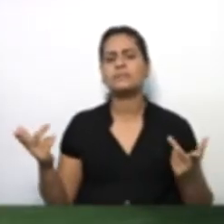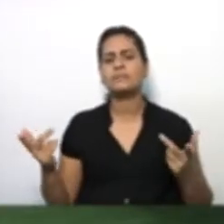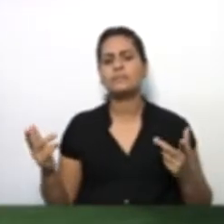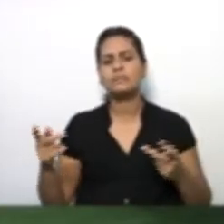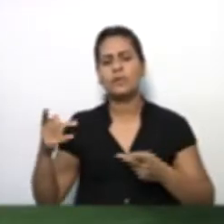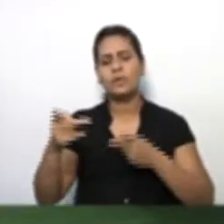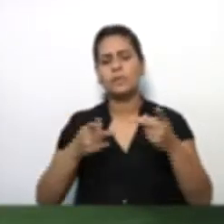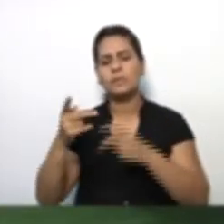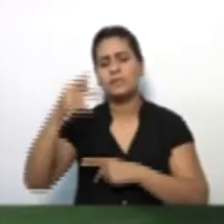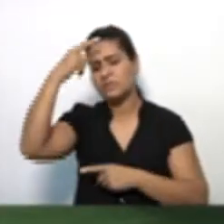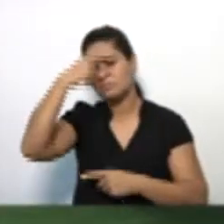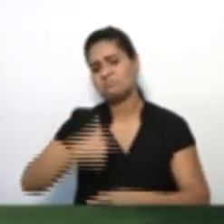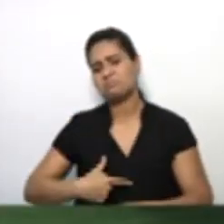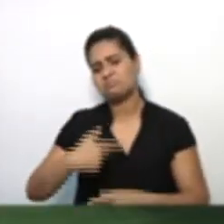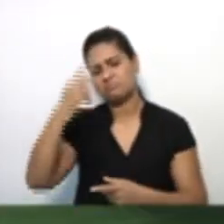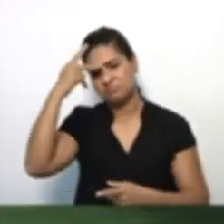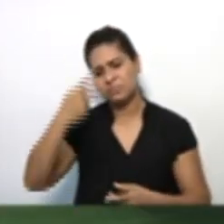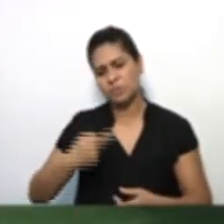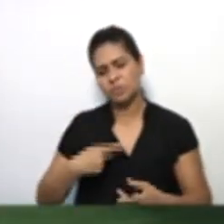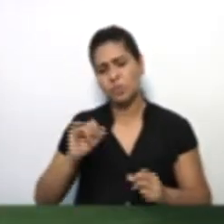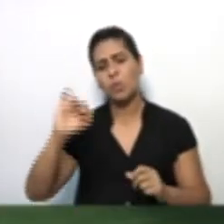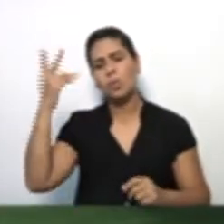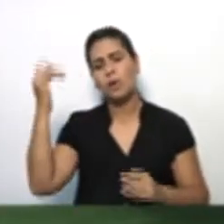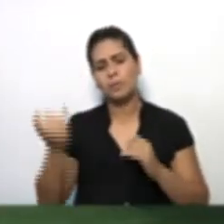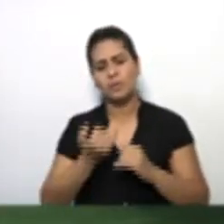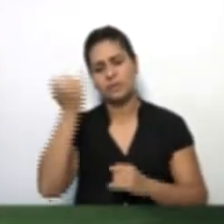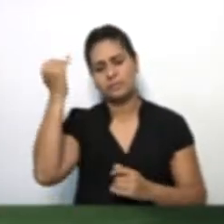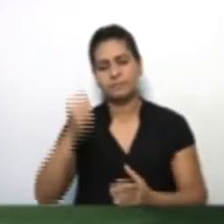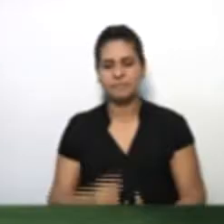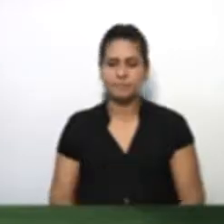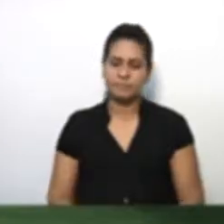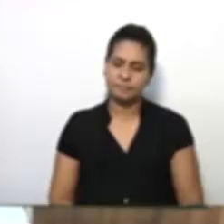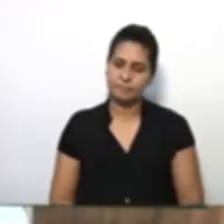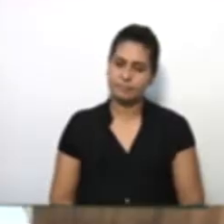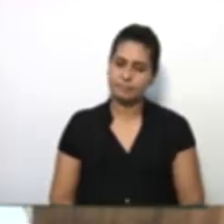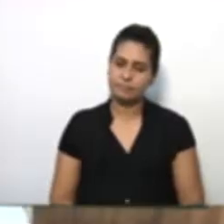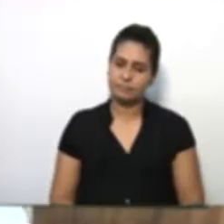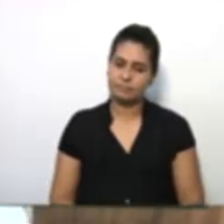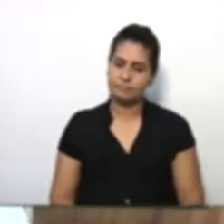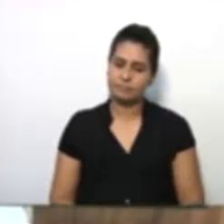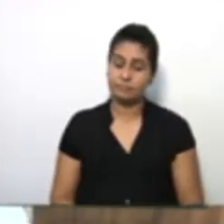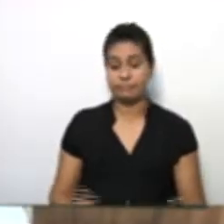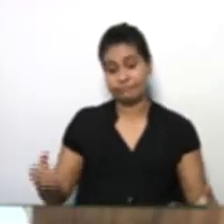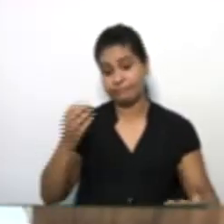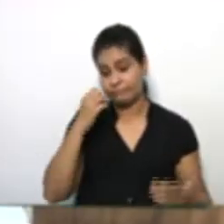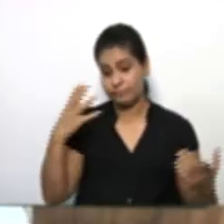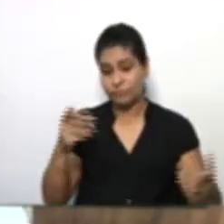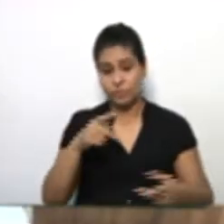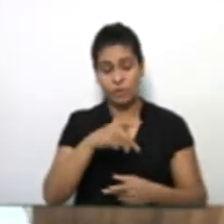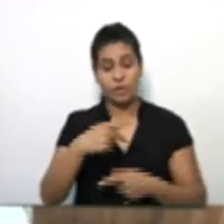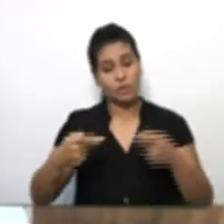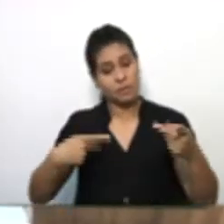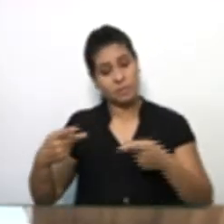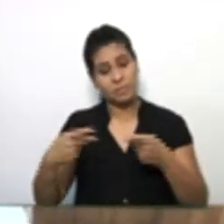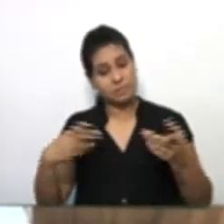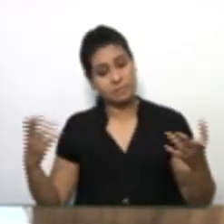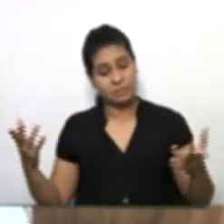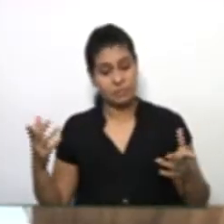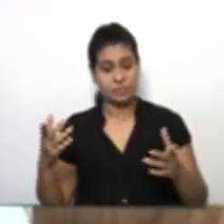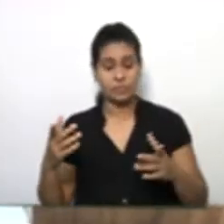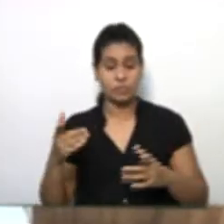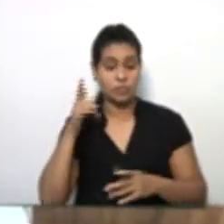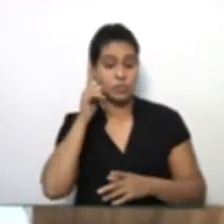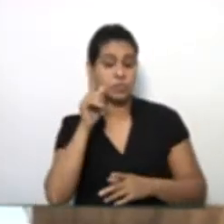um planejamento pessoal. Qual a importância de planejar, professor? Bom, professor, de imediato eu gostaria de planejar para alcançar,